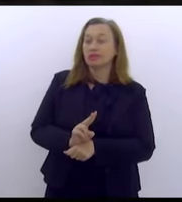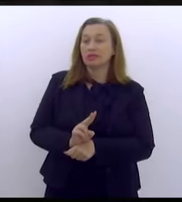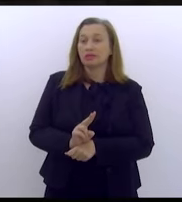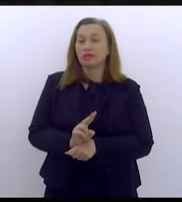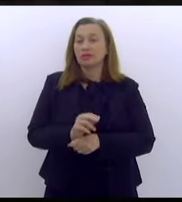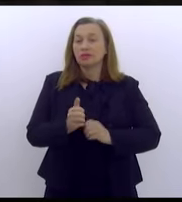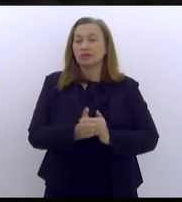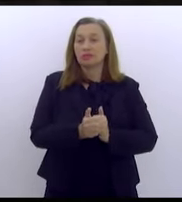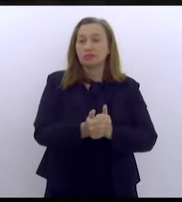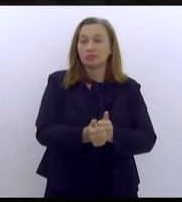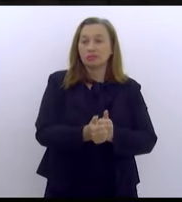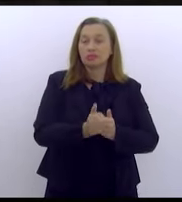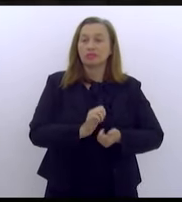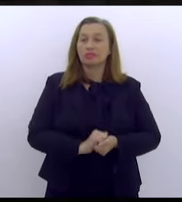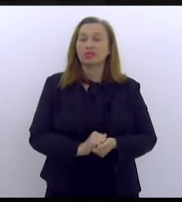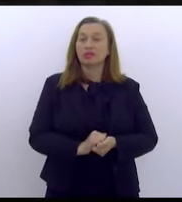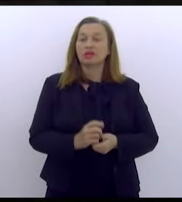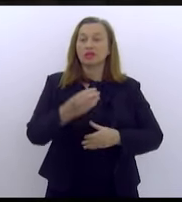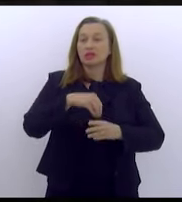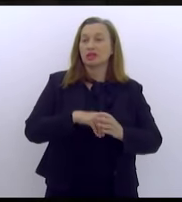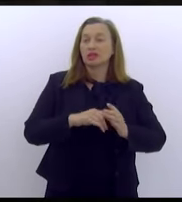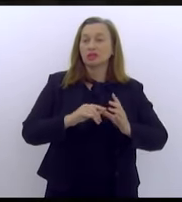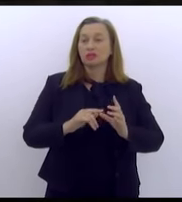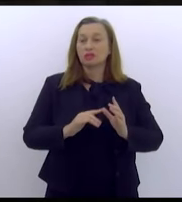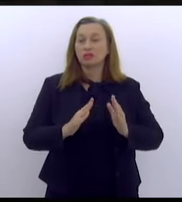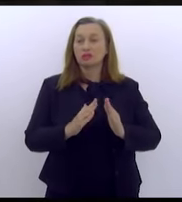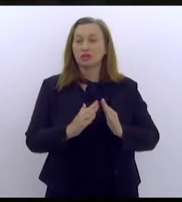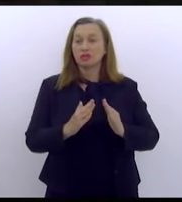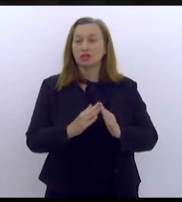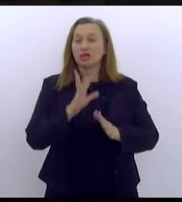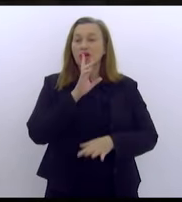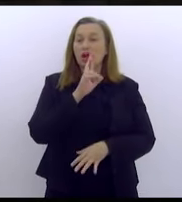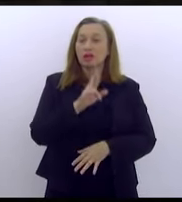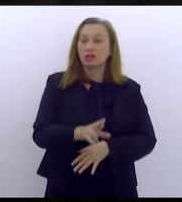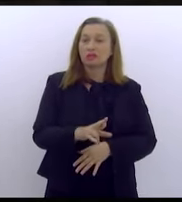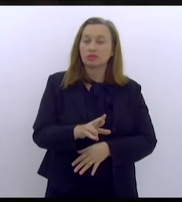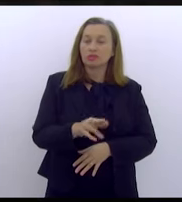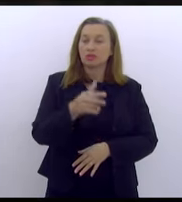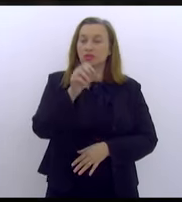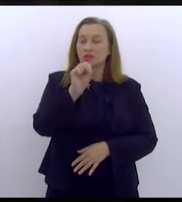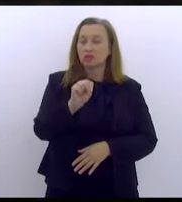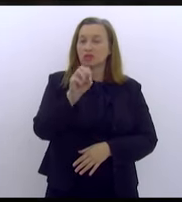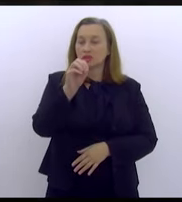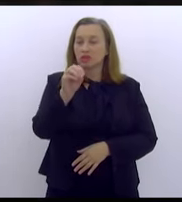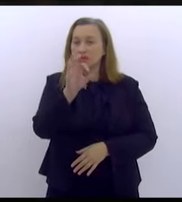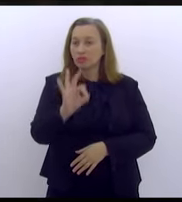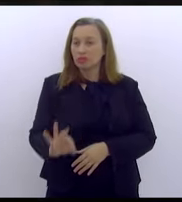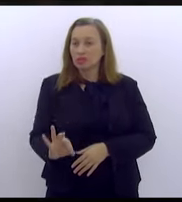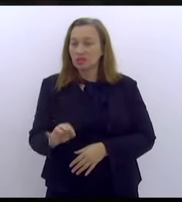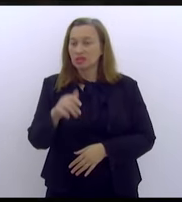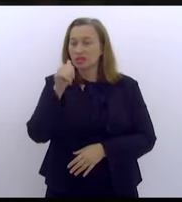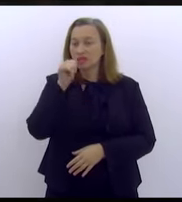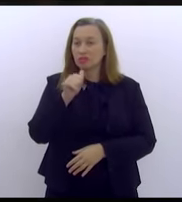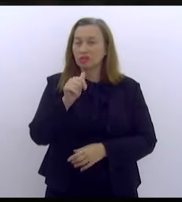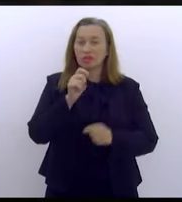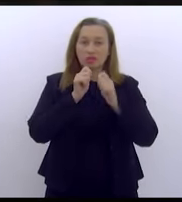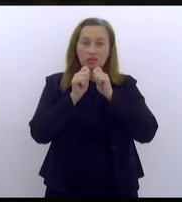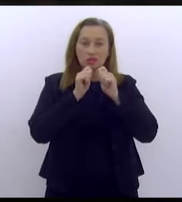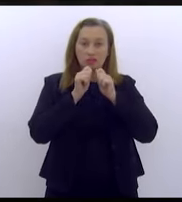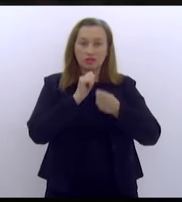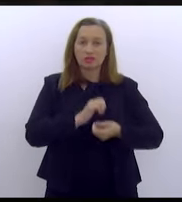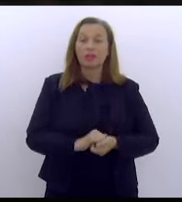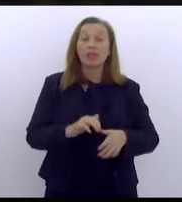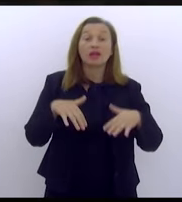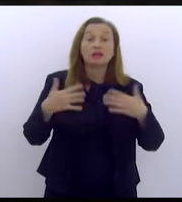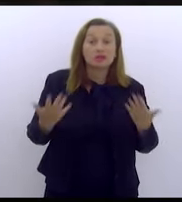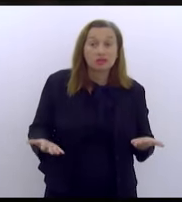dos domicílios foram as respostas dadas por cerca de 80% das mulheres entrevistadas.